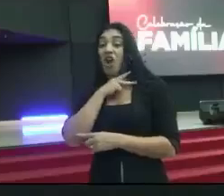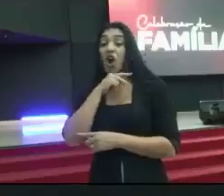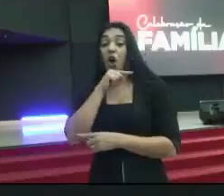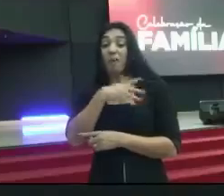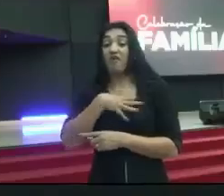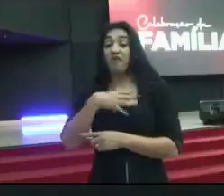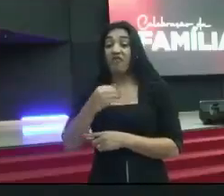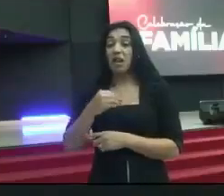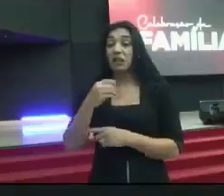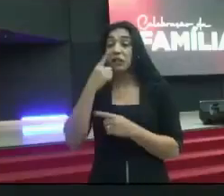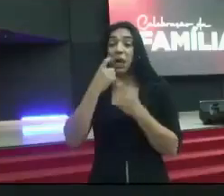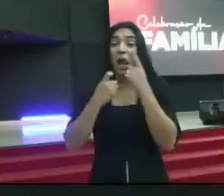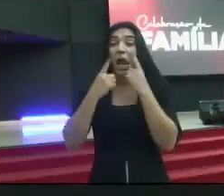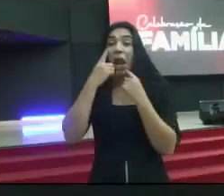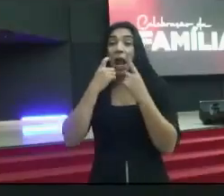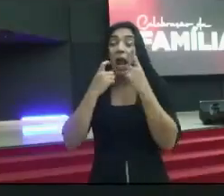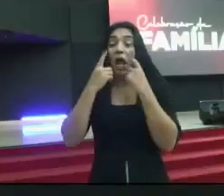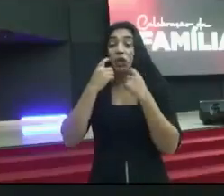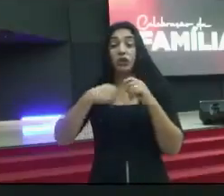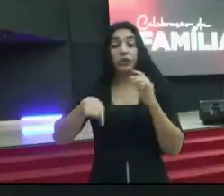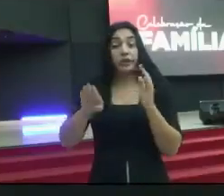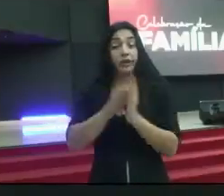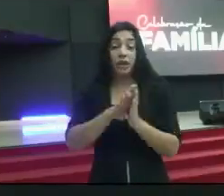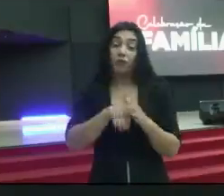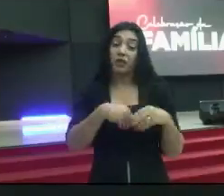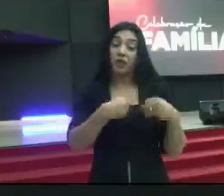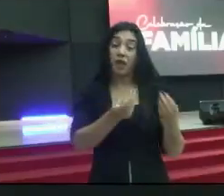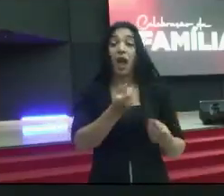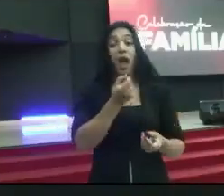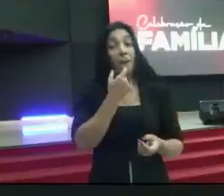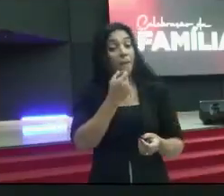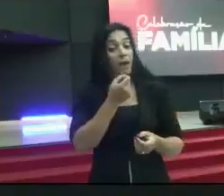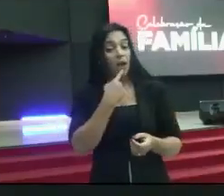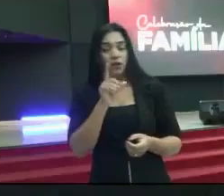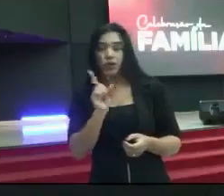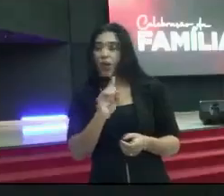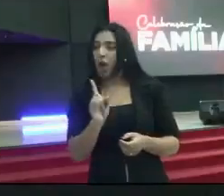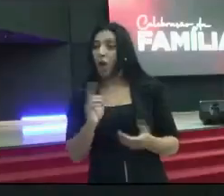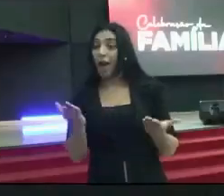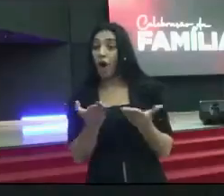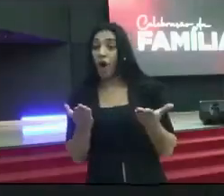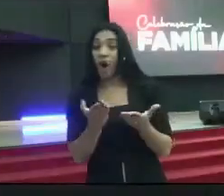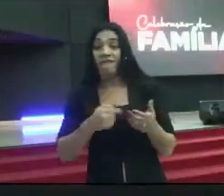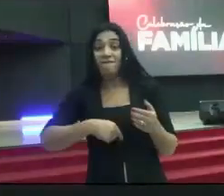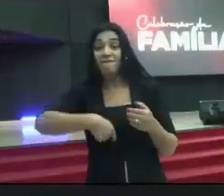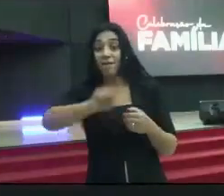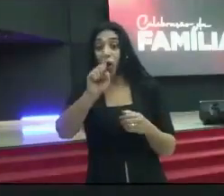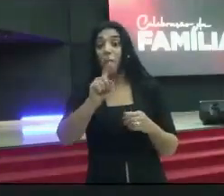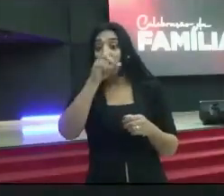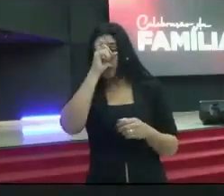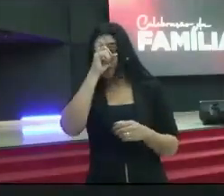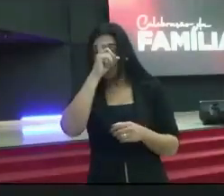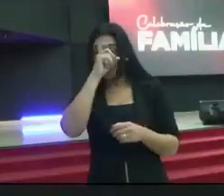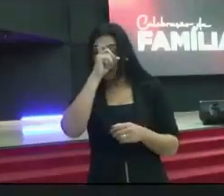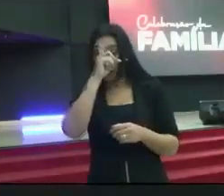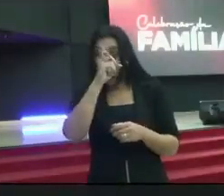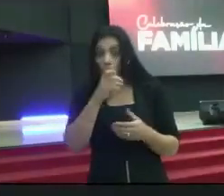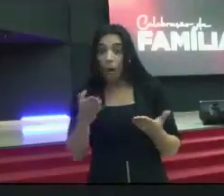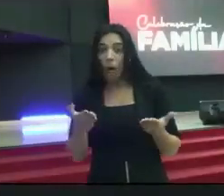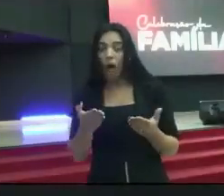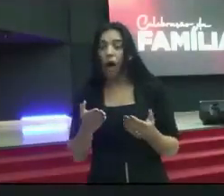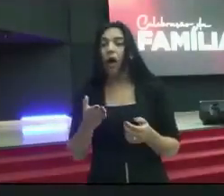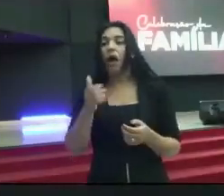E eu cheguei em casa, a Simone disse, nós vamos dar um remédio para ele. Eu falei, não, vamos levar imediatamente para o hospital. Fomos para Anchieta,